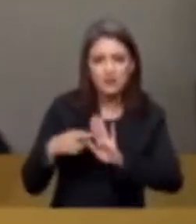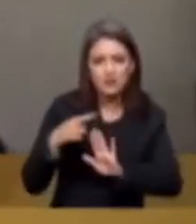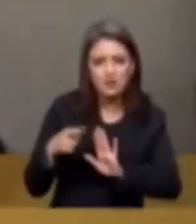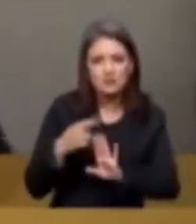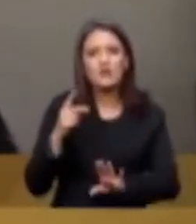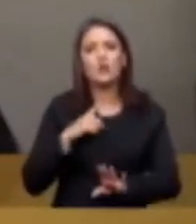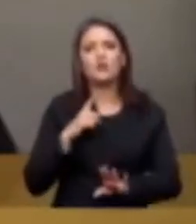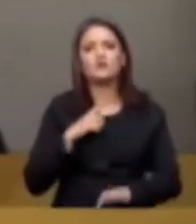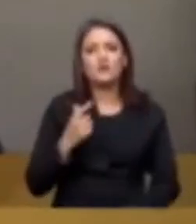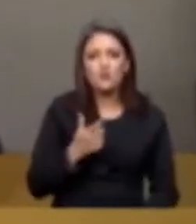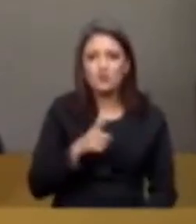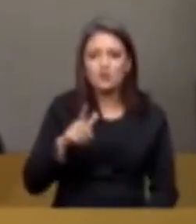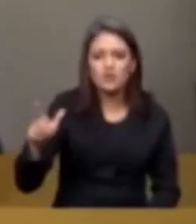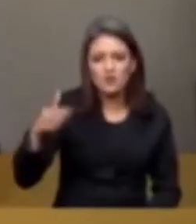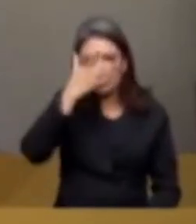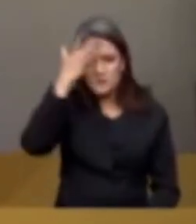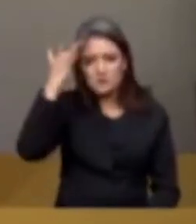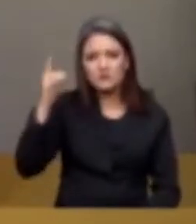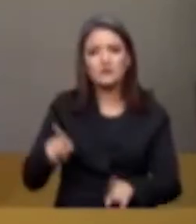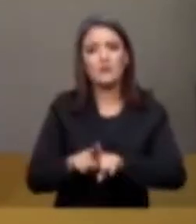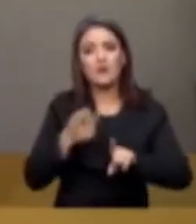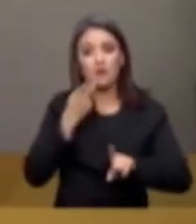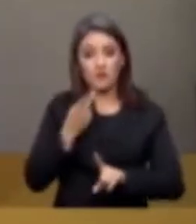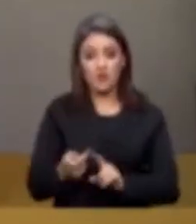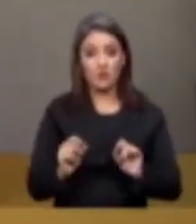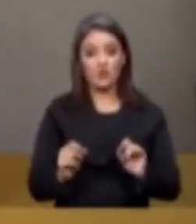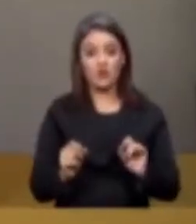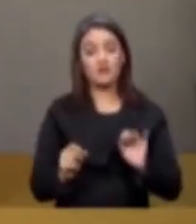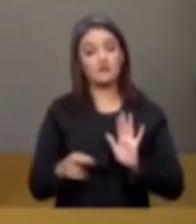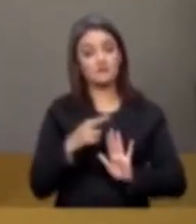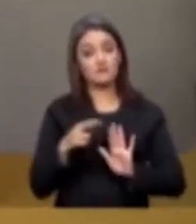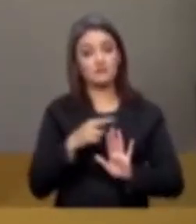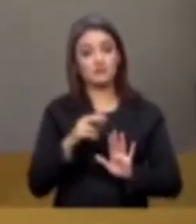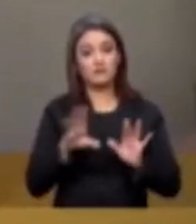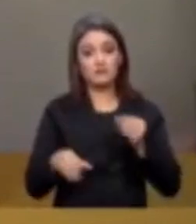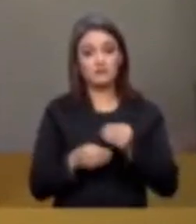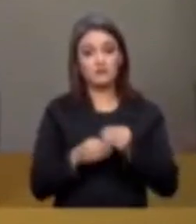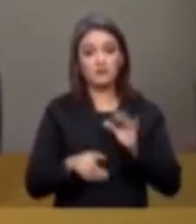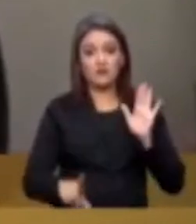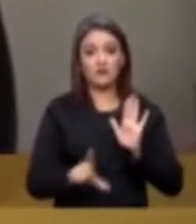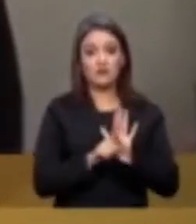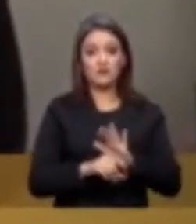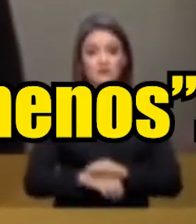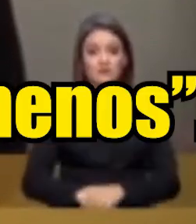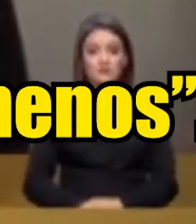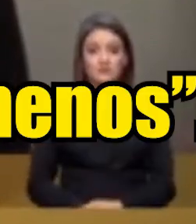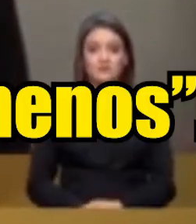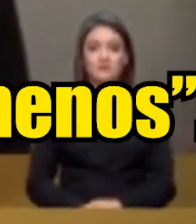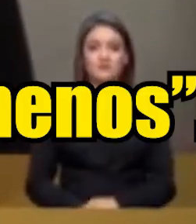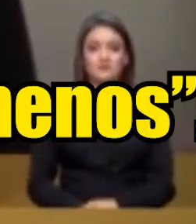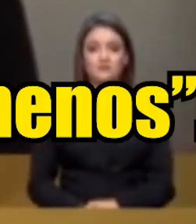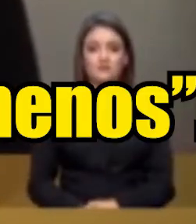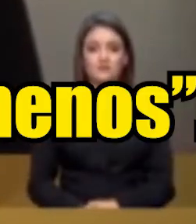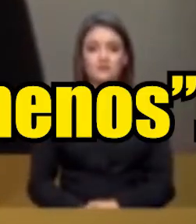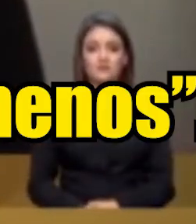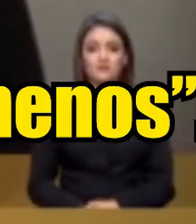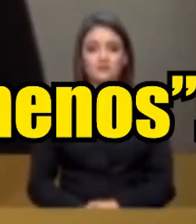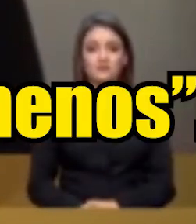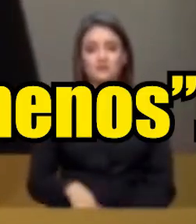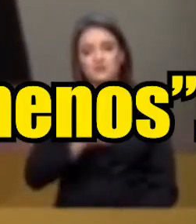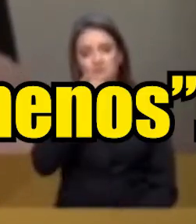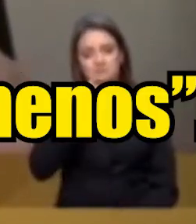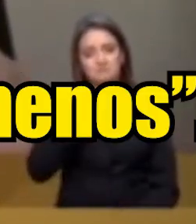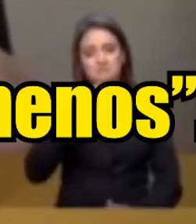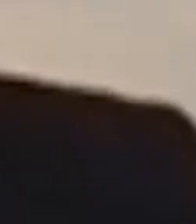mas por outros intelectuais também, essa diretriz foi incorporada pela lei. Seu nome é Henry Kay. Foi isso que você me disse,